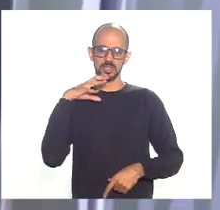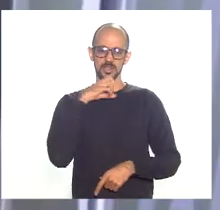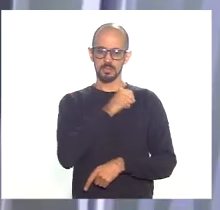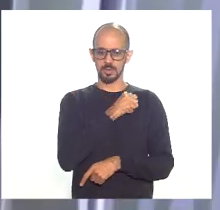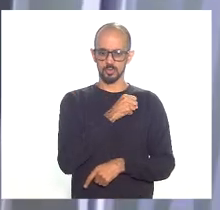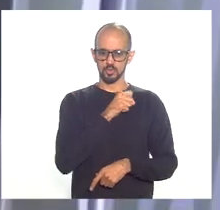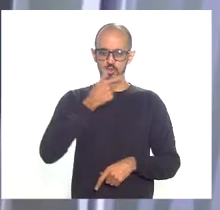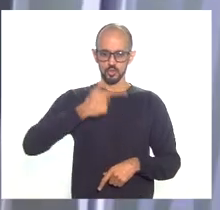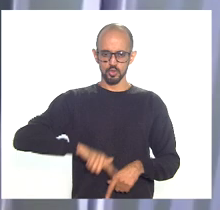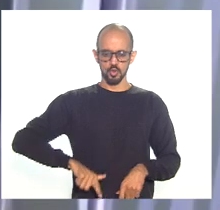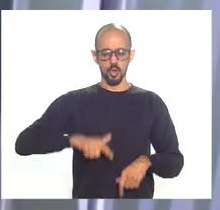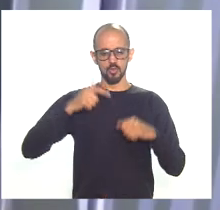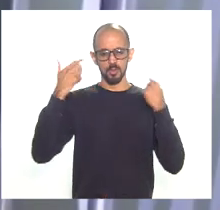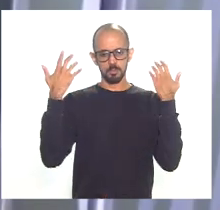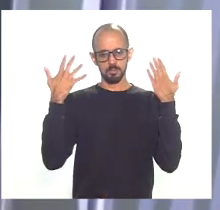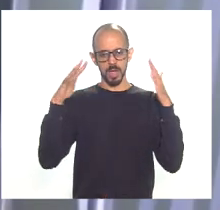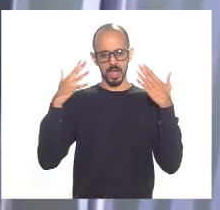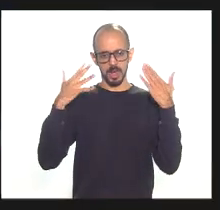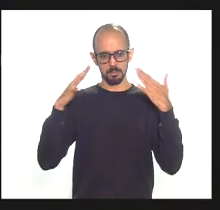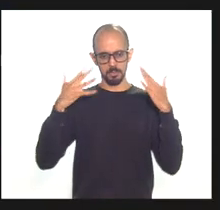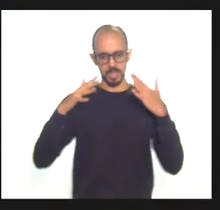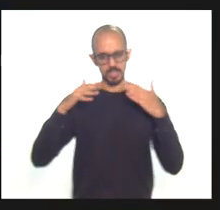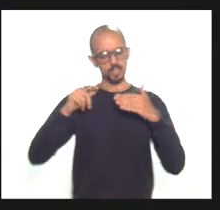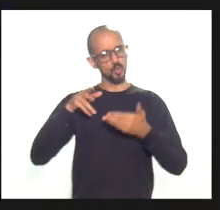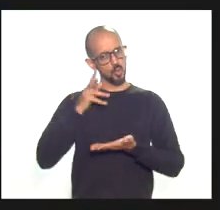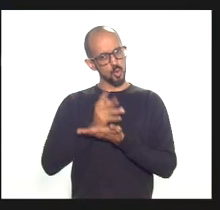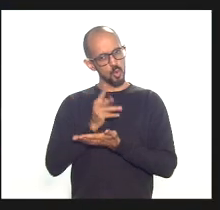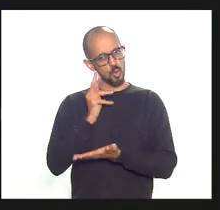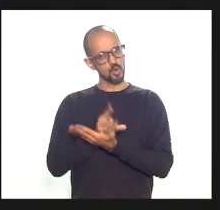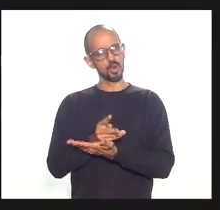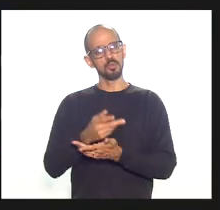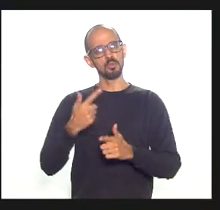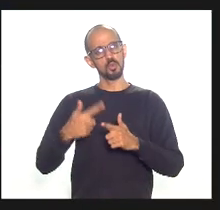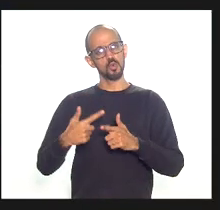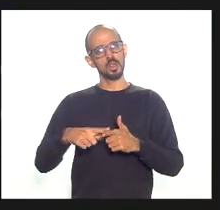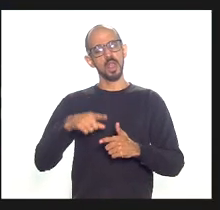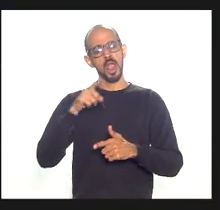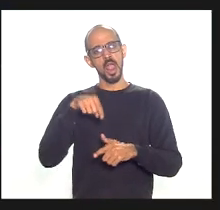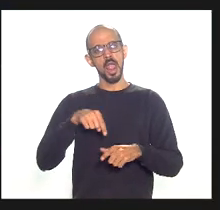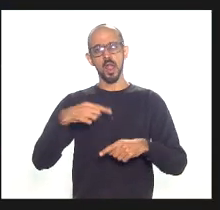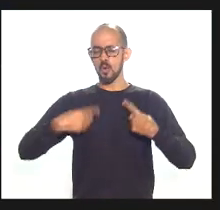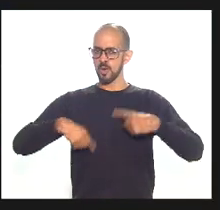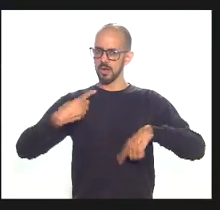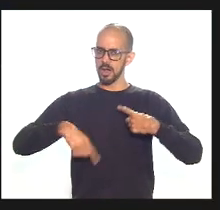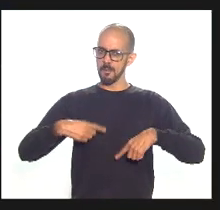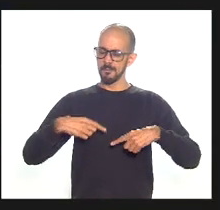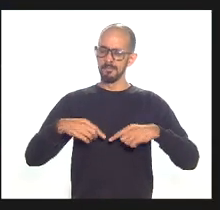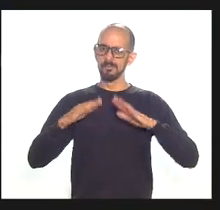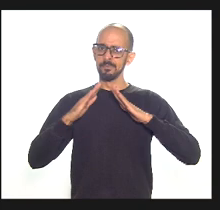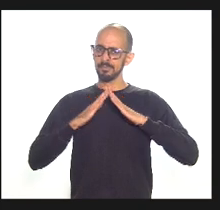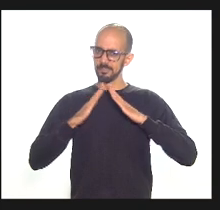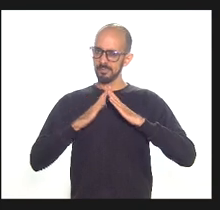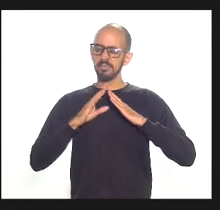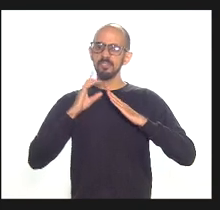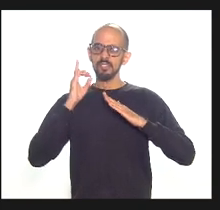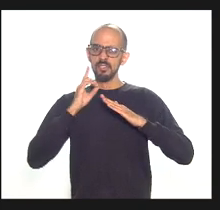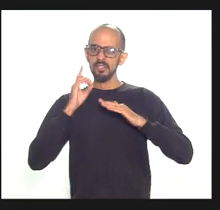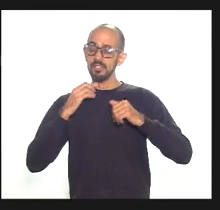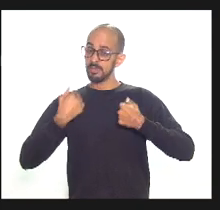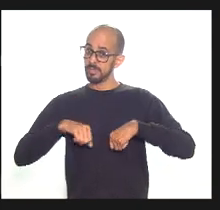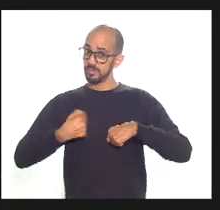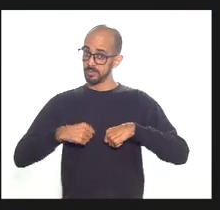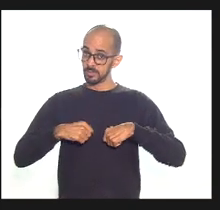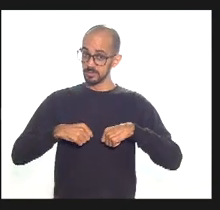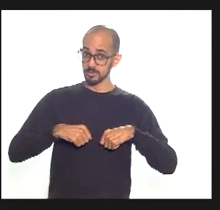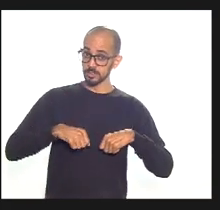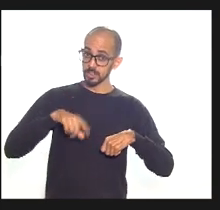uma vez, parabéns e vamos em frente. Porque esse é o debate que essa casa precisa fazer.